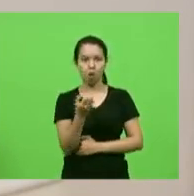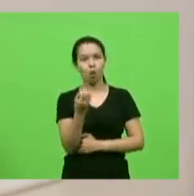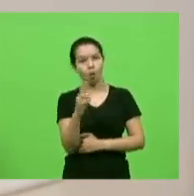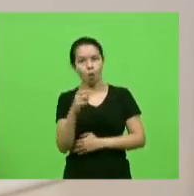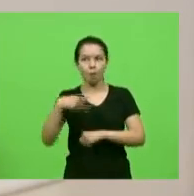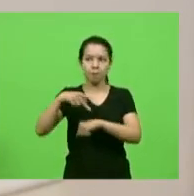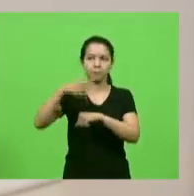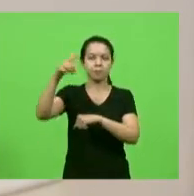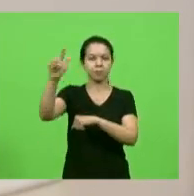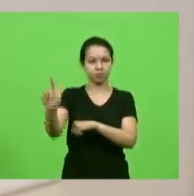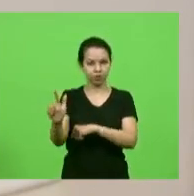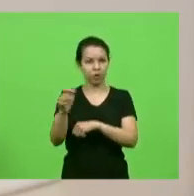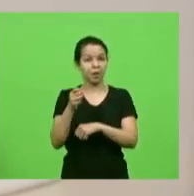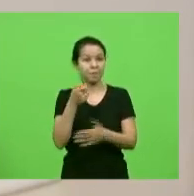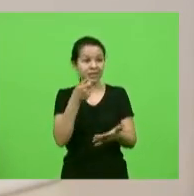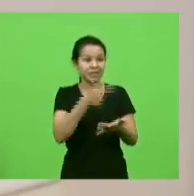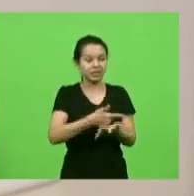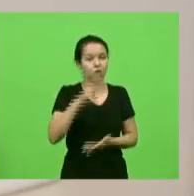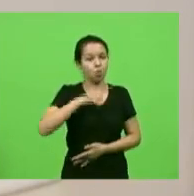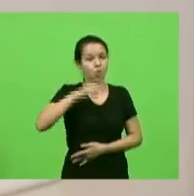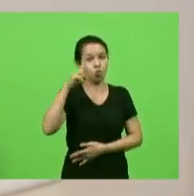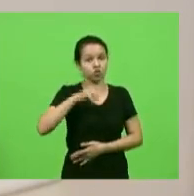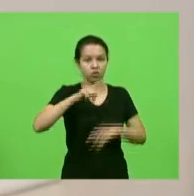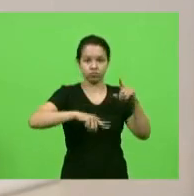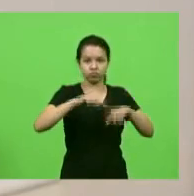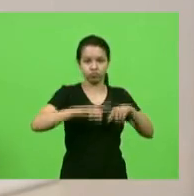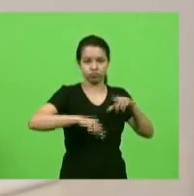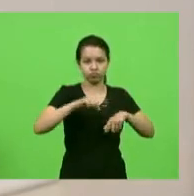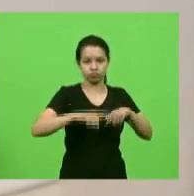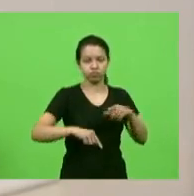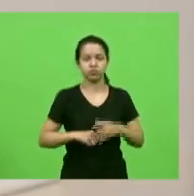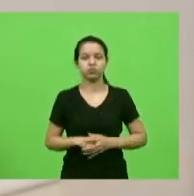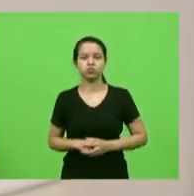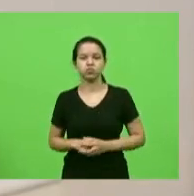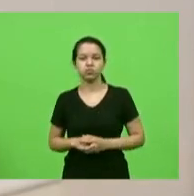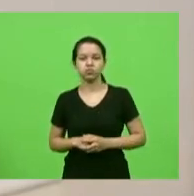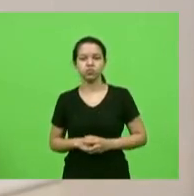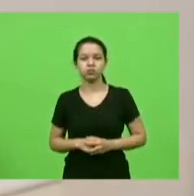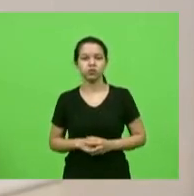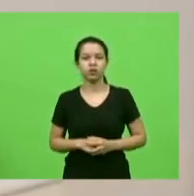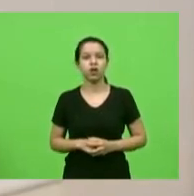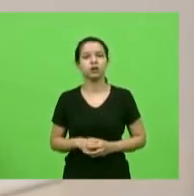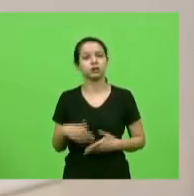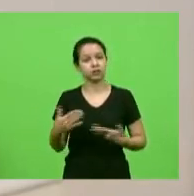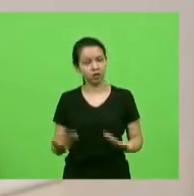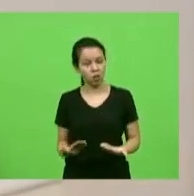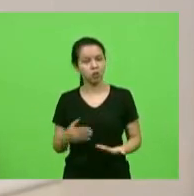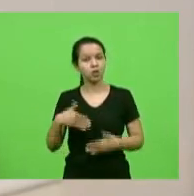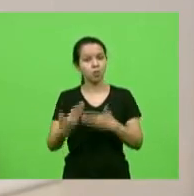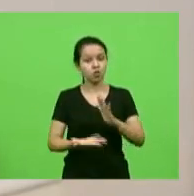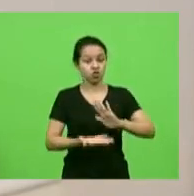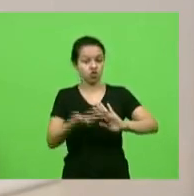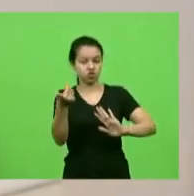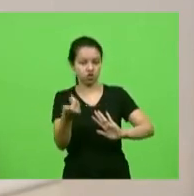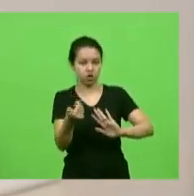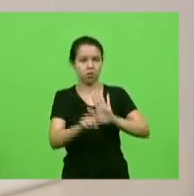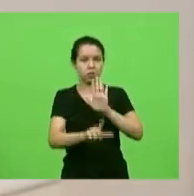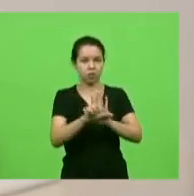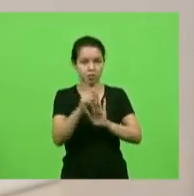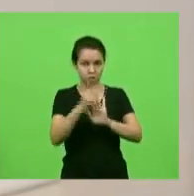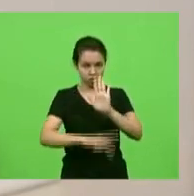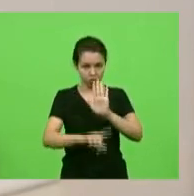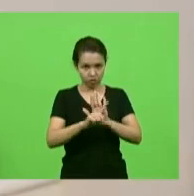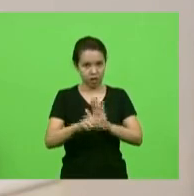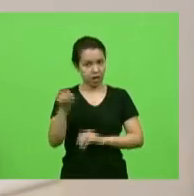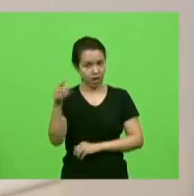de aquisição imediata de equipamentos. Com efeito, se a retirada do projeto de lei decorreu do entendimento do próprio